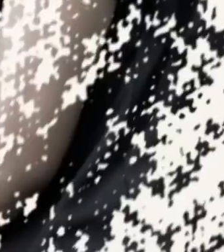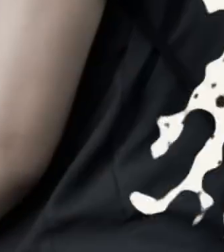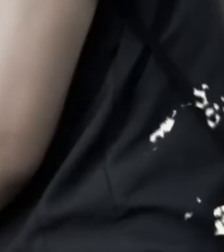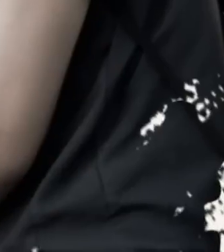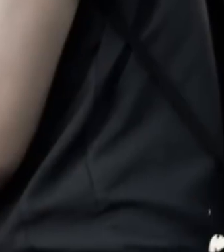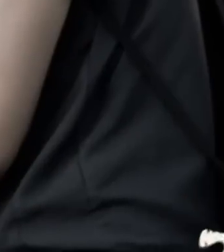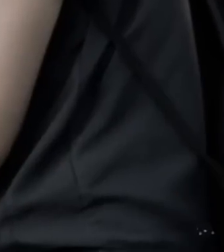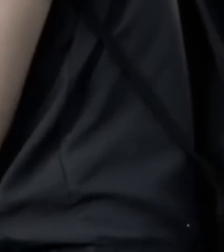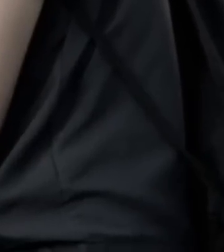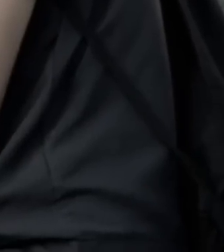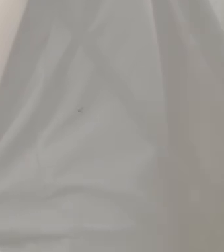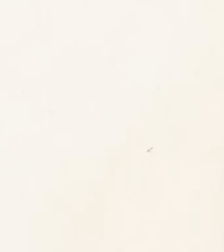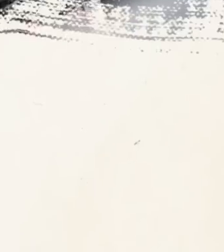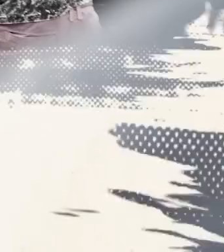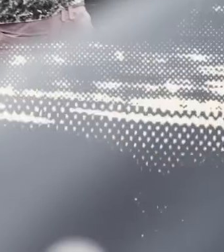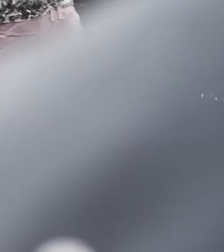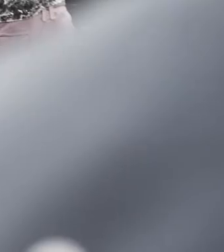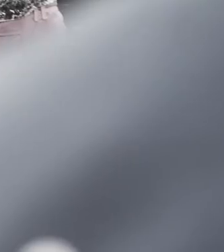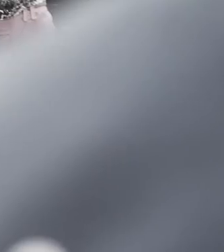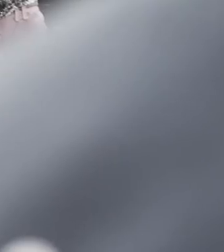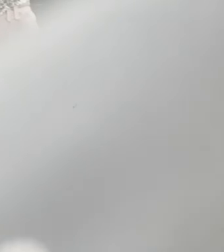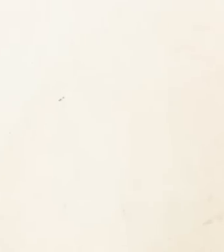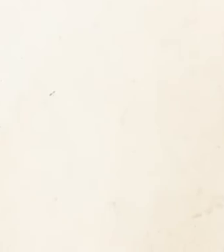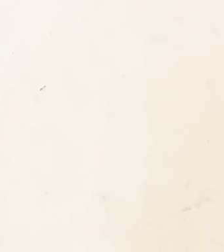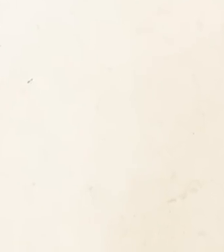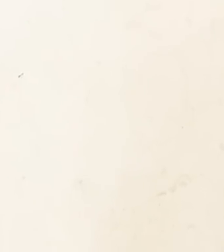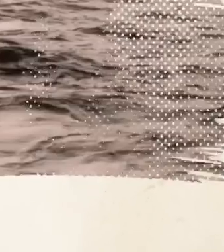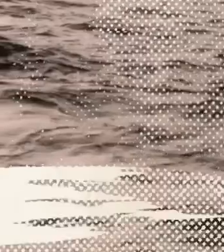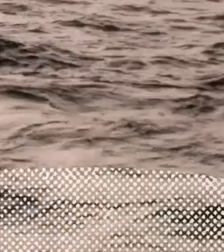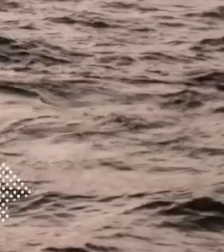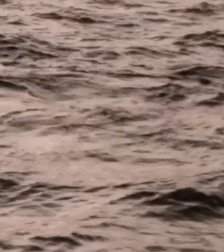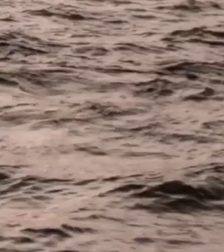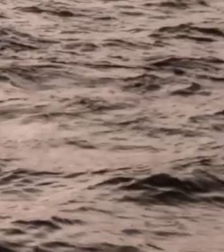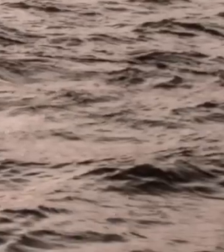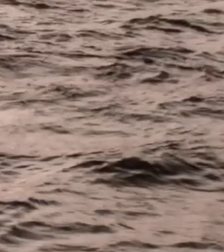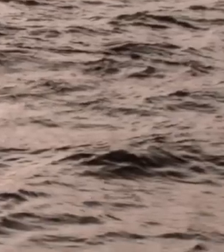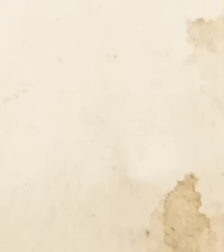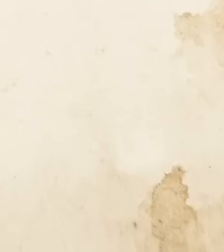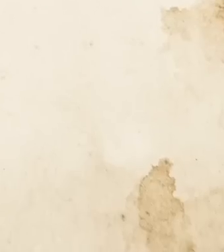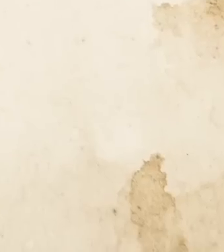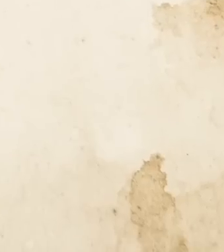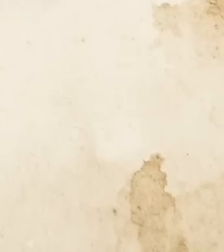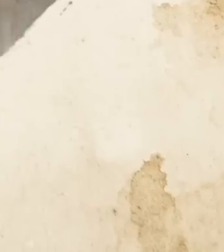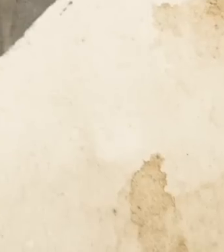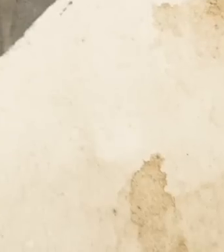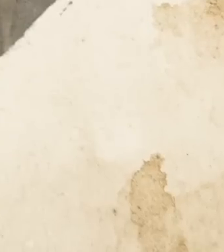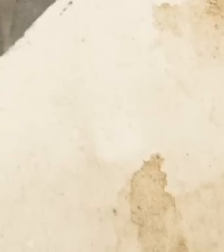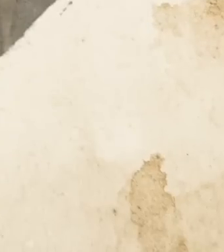Música